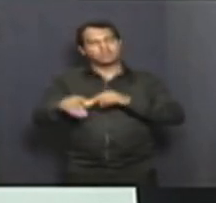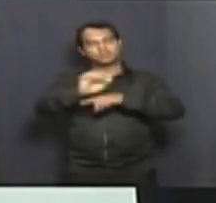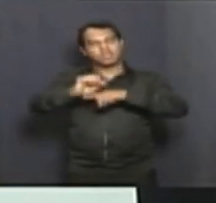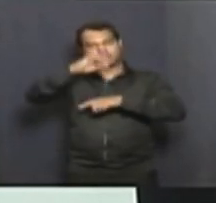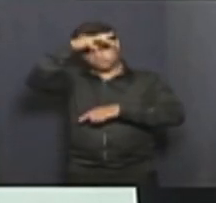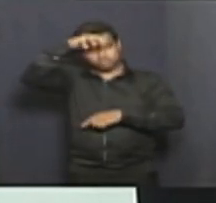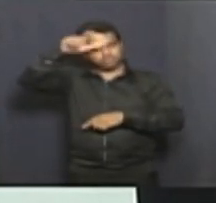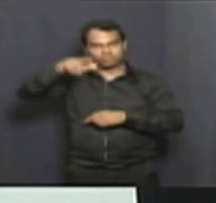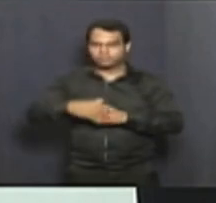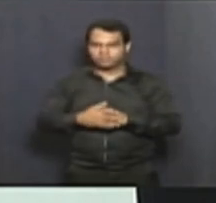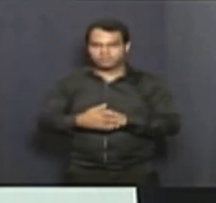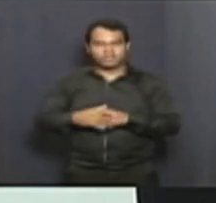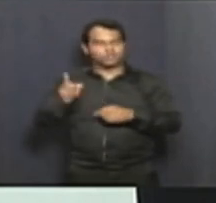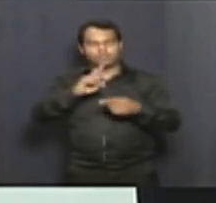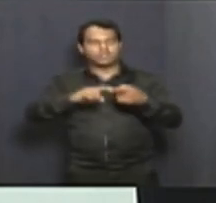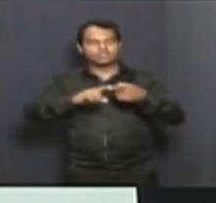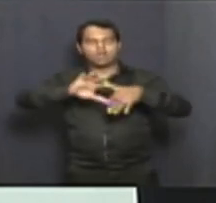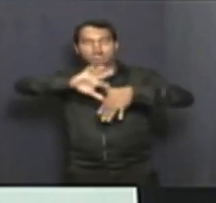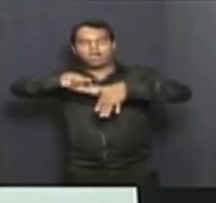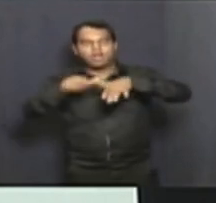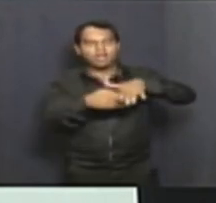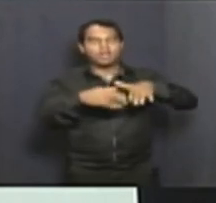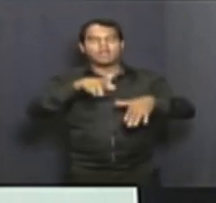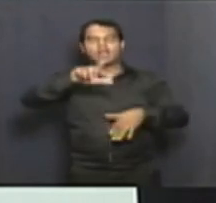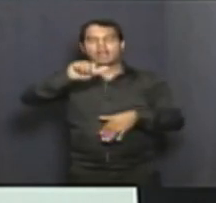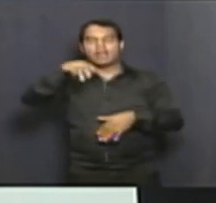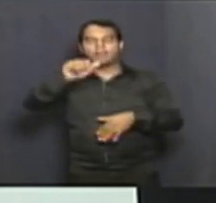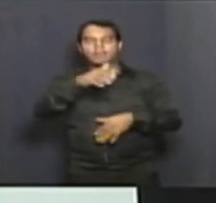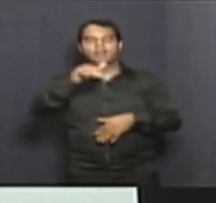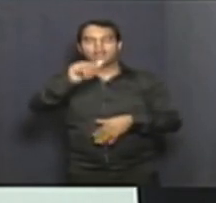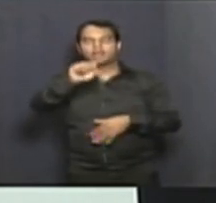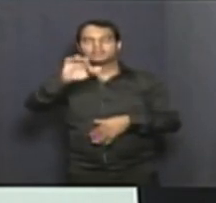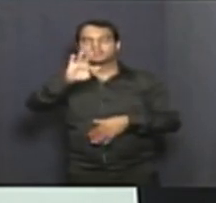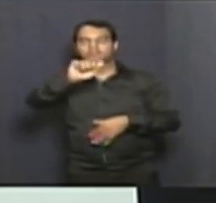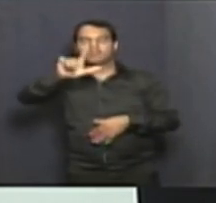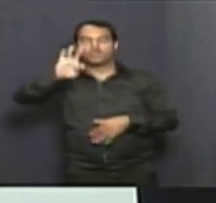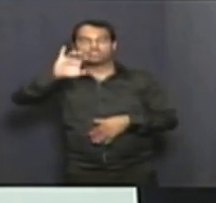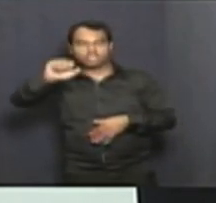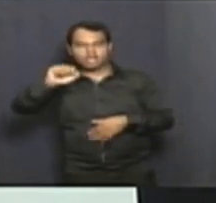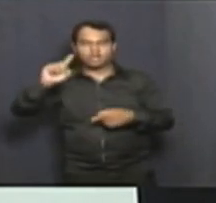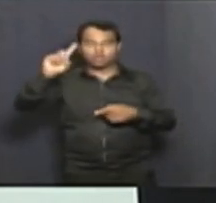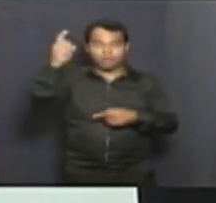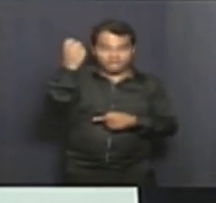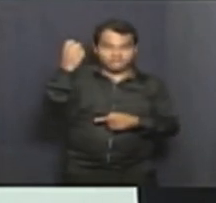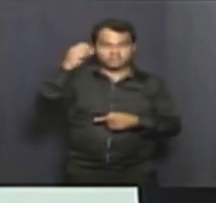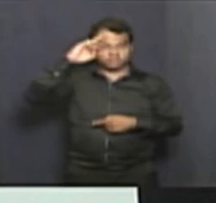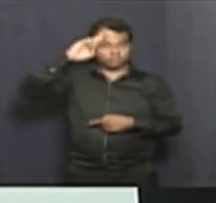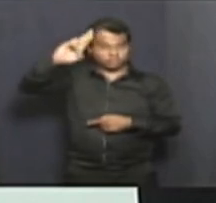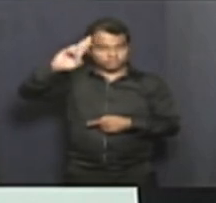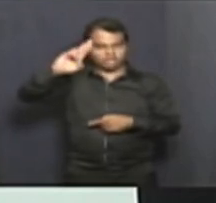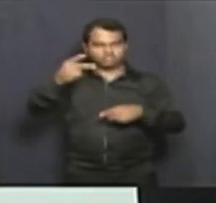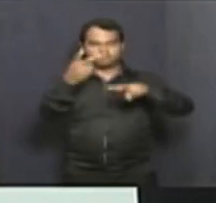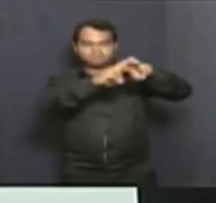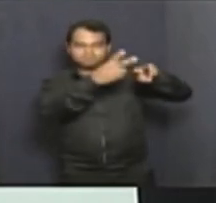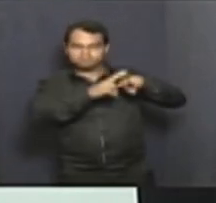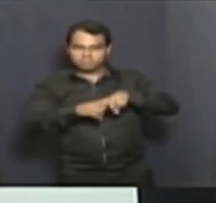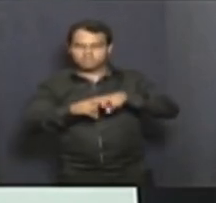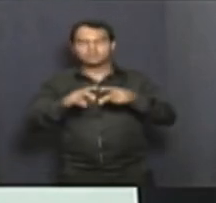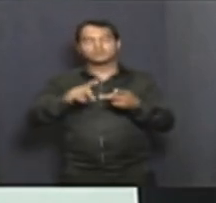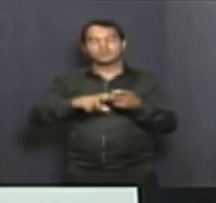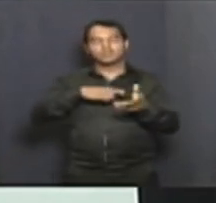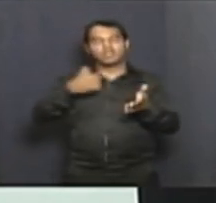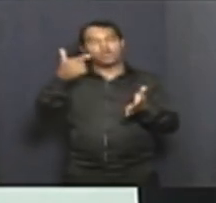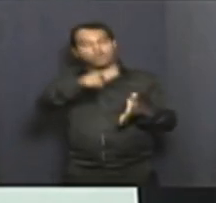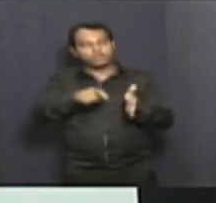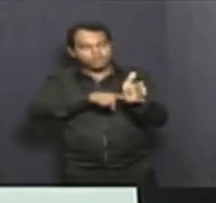não basta a lama asfáltica com várias autoridades e ex-autoridades detidas nós temos essa operação que vai